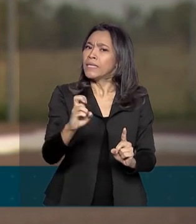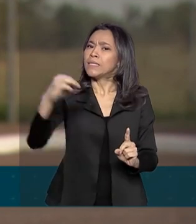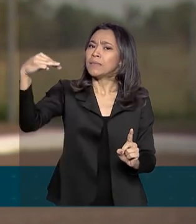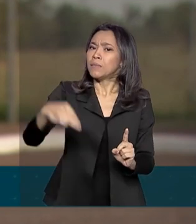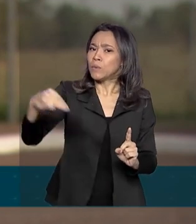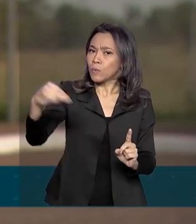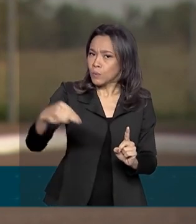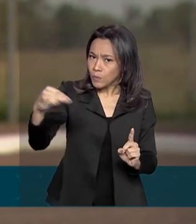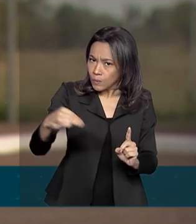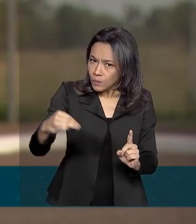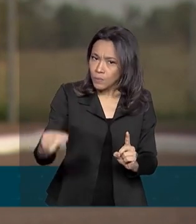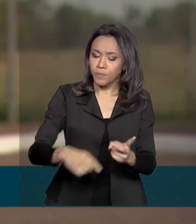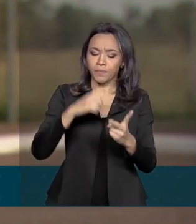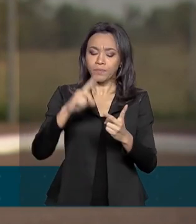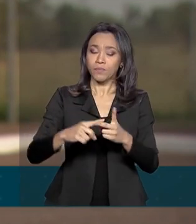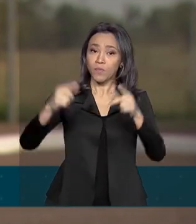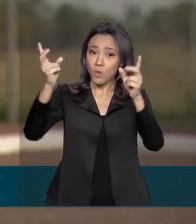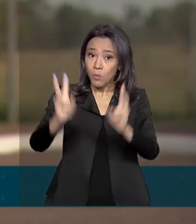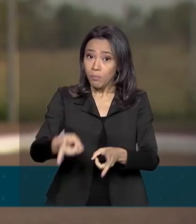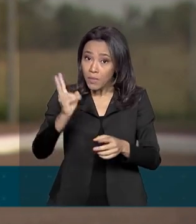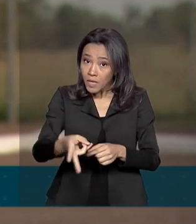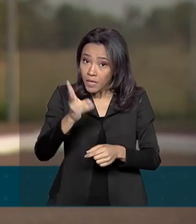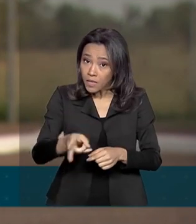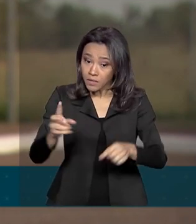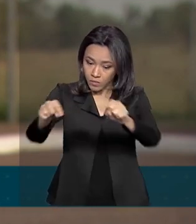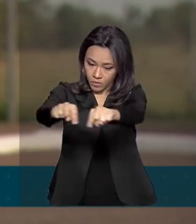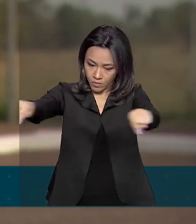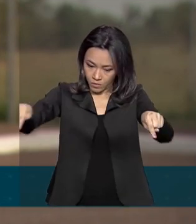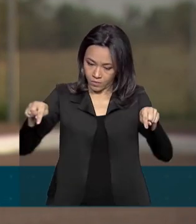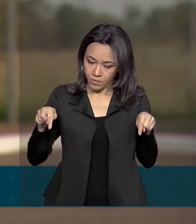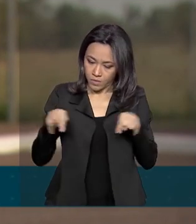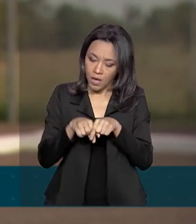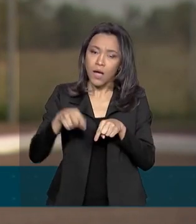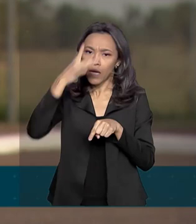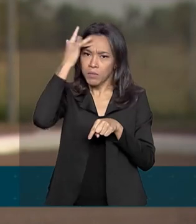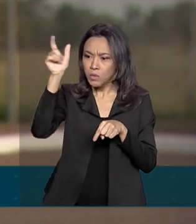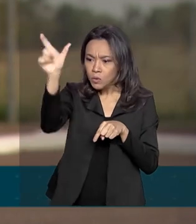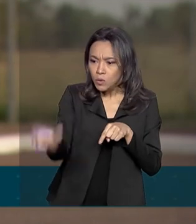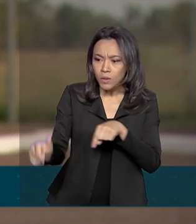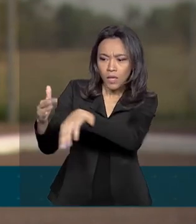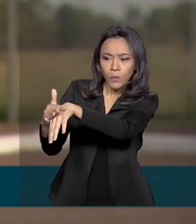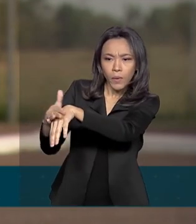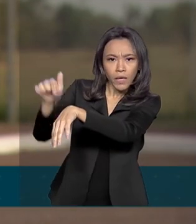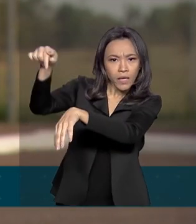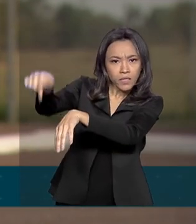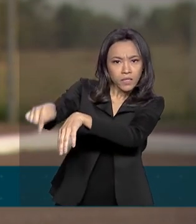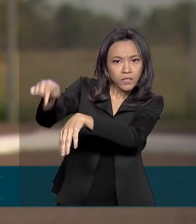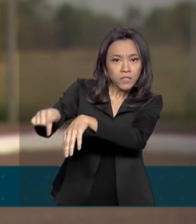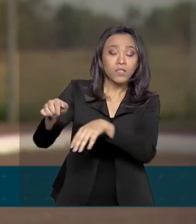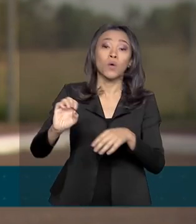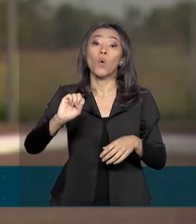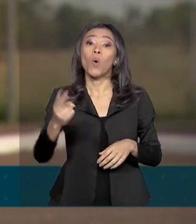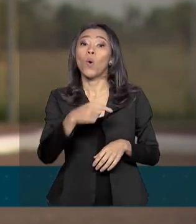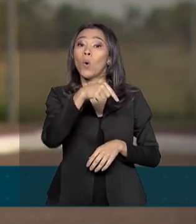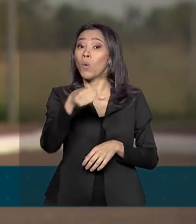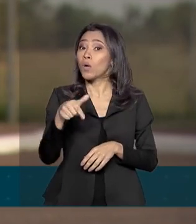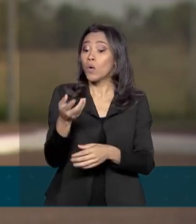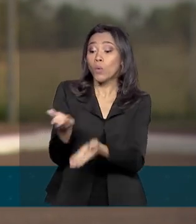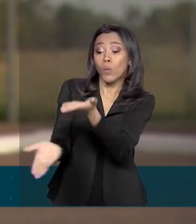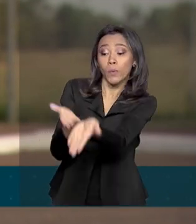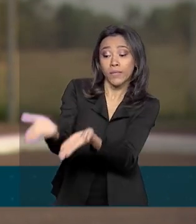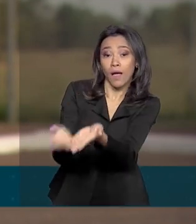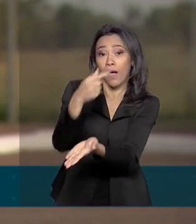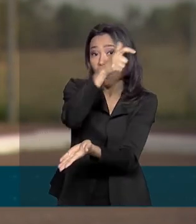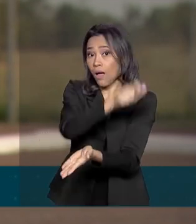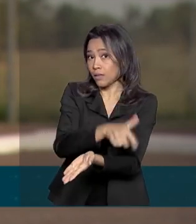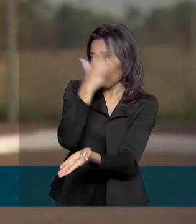minutos, estar em ambiente domiciliar com a pessoa infectada ou cuidar de uma pessoa confirmada